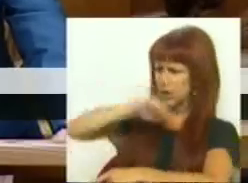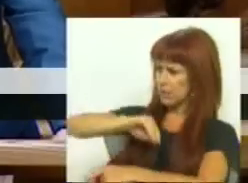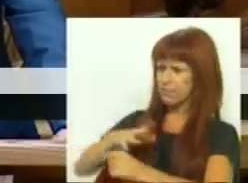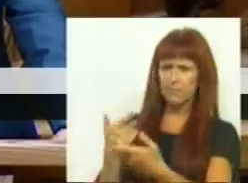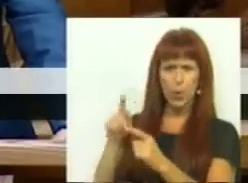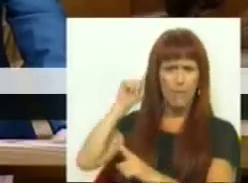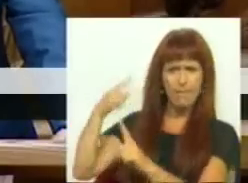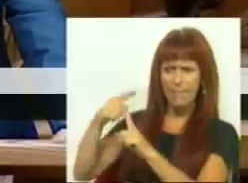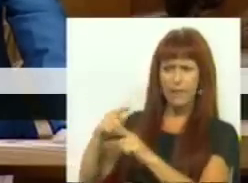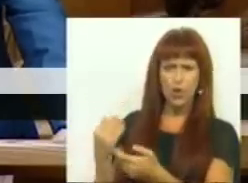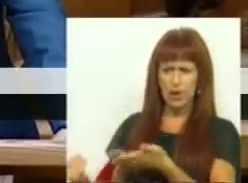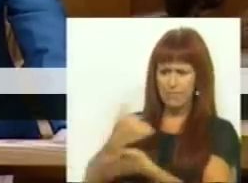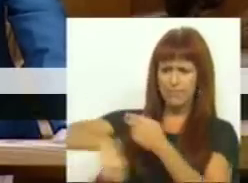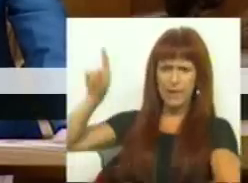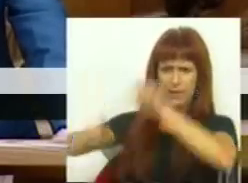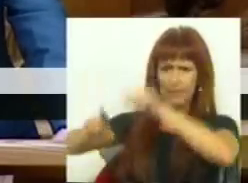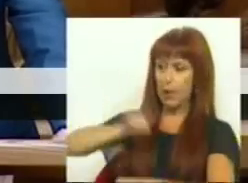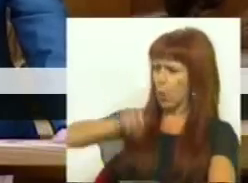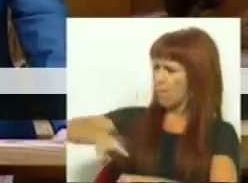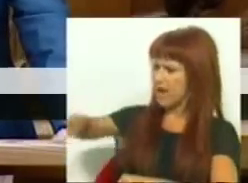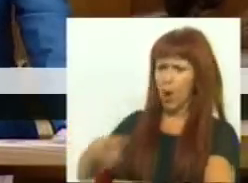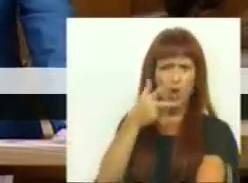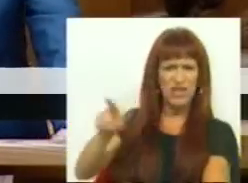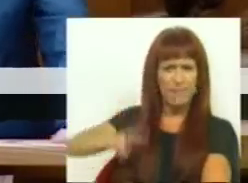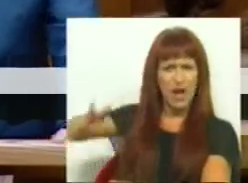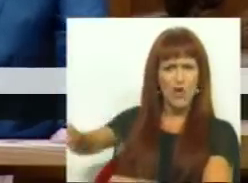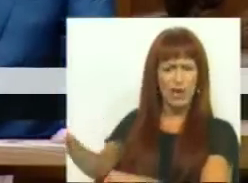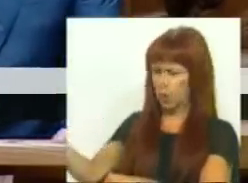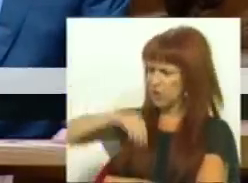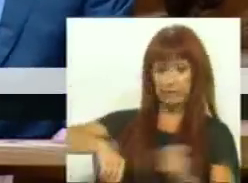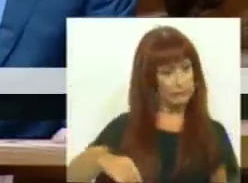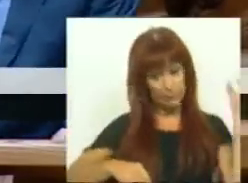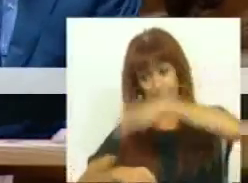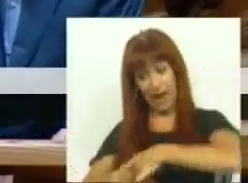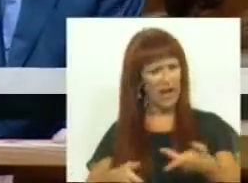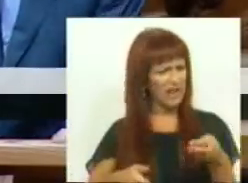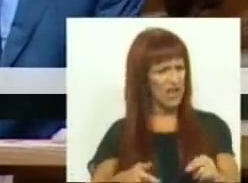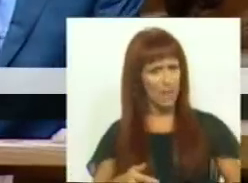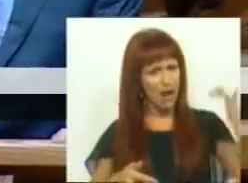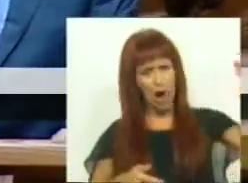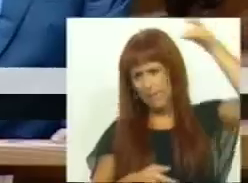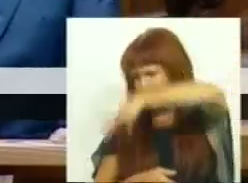receberam uma mais-valia ou dividendos de 1 milhão ou de 100 milhões de euros. Paga uma taxa maior.